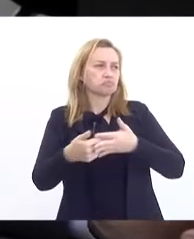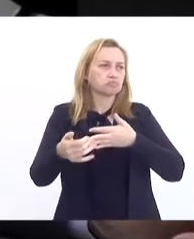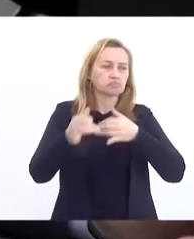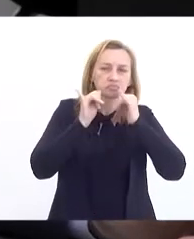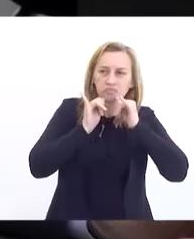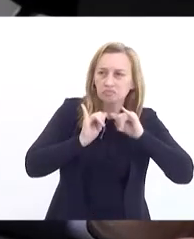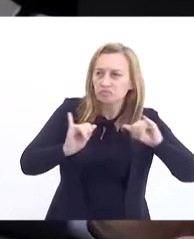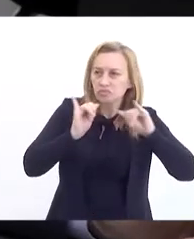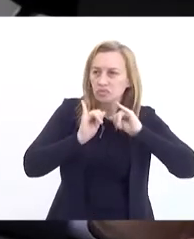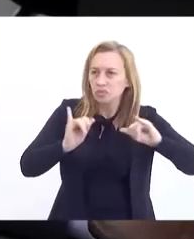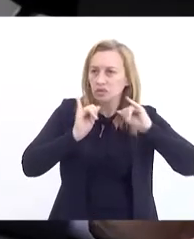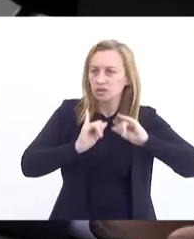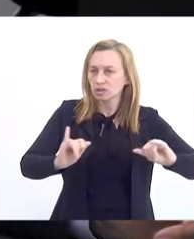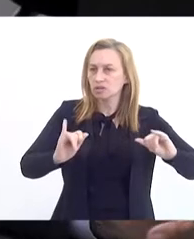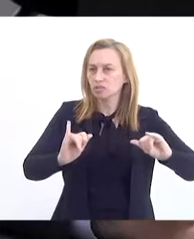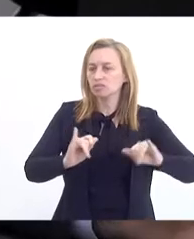publicidade